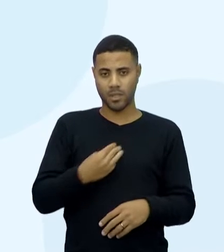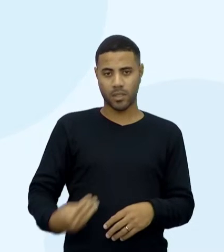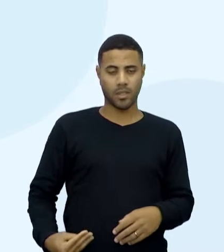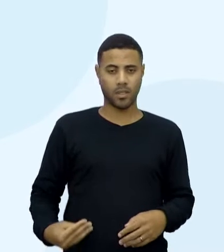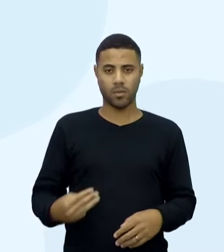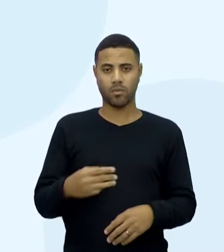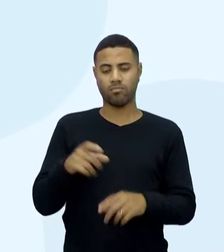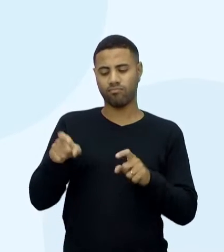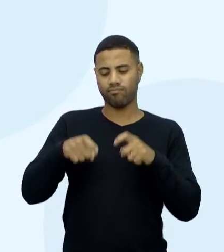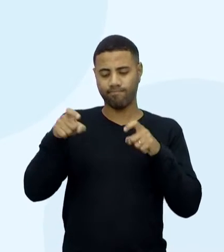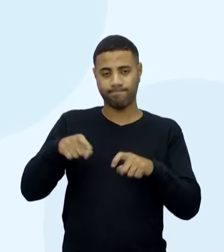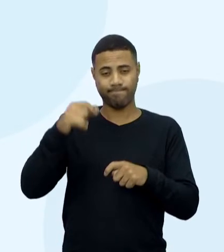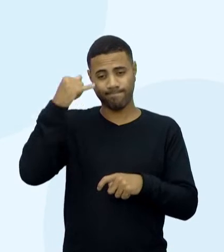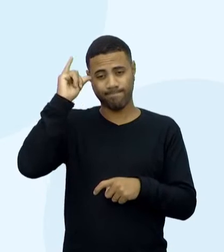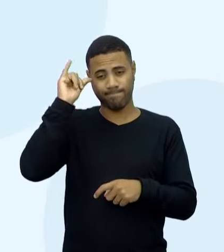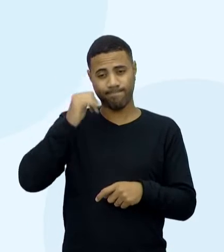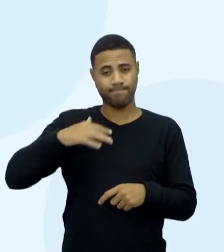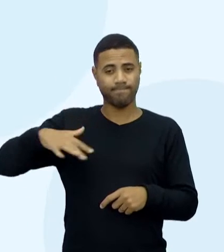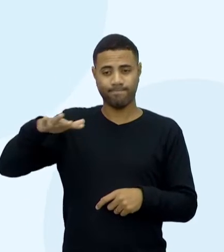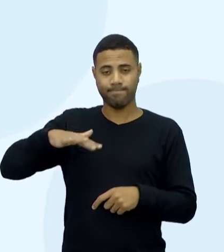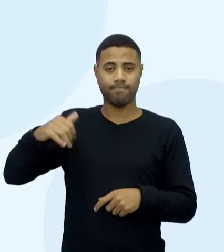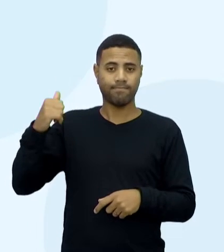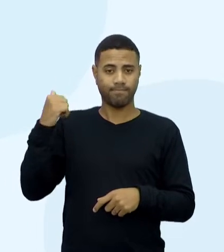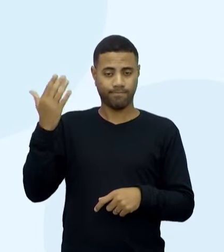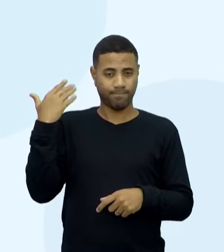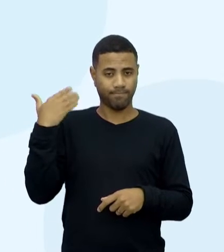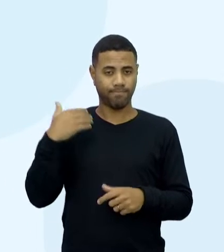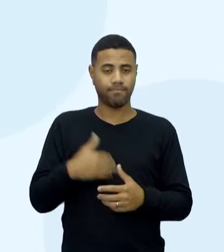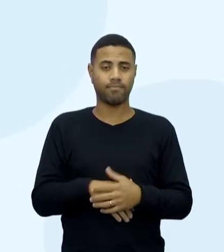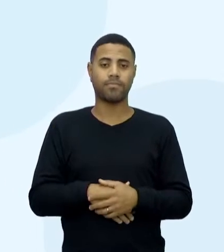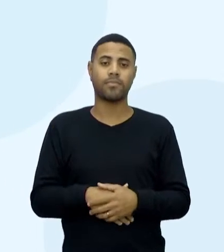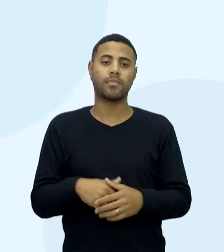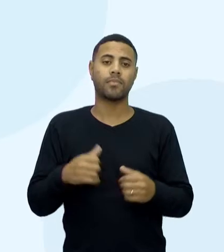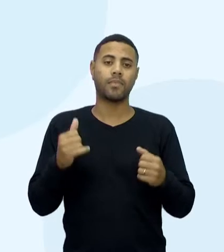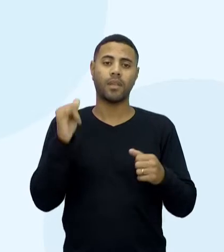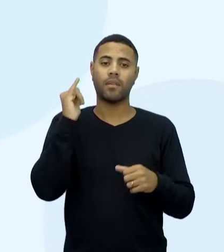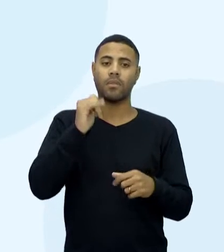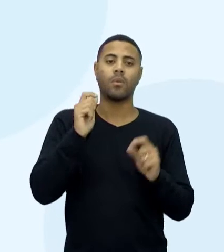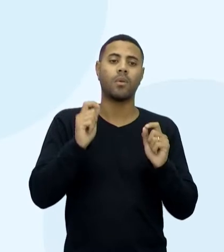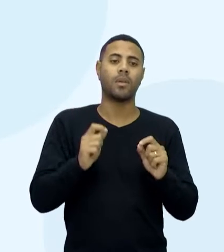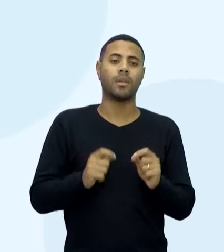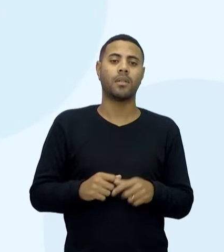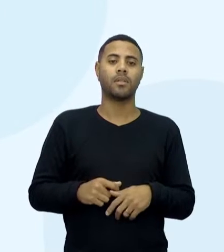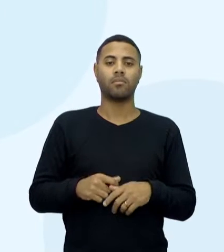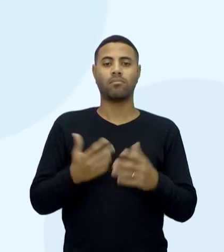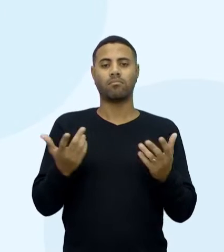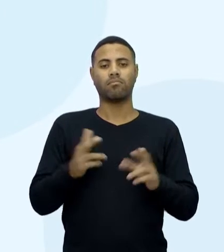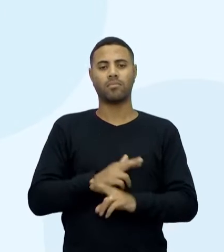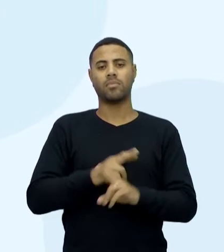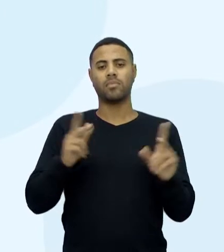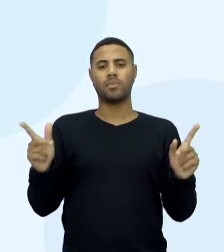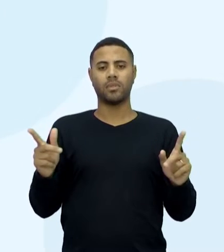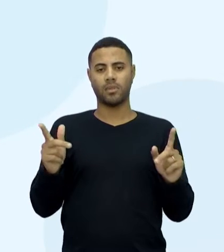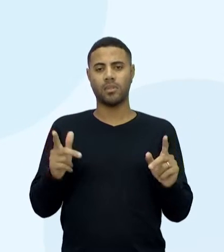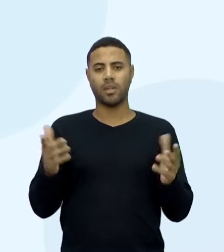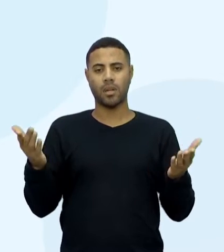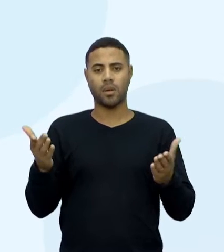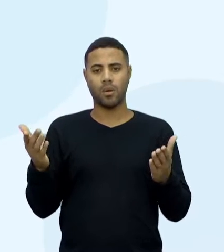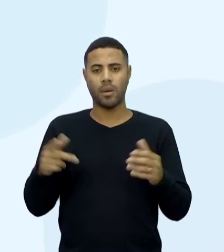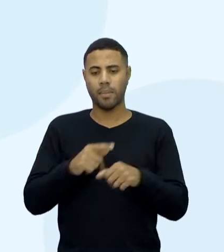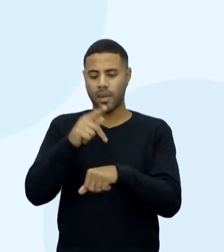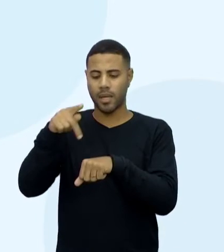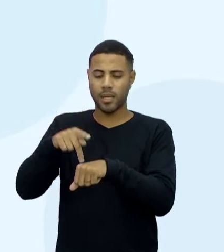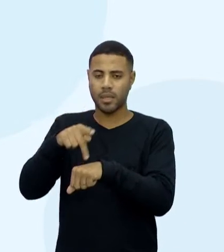70 pessoal ele ele falou assim ó ao contrário do que ocorre em